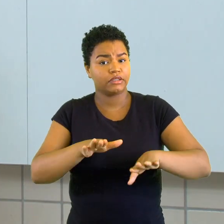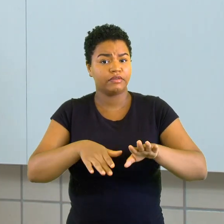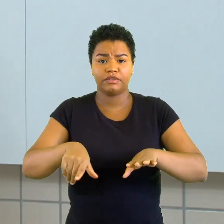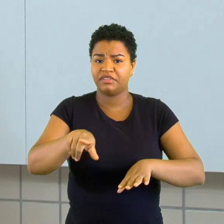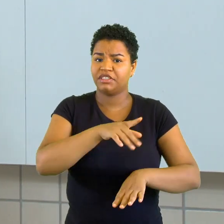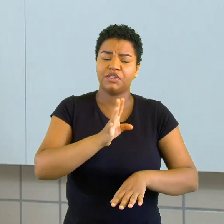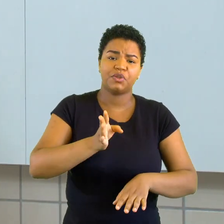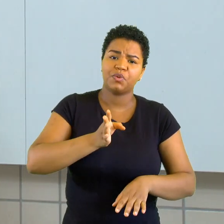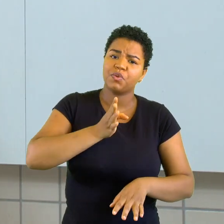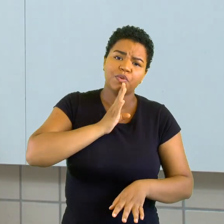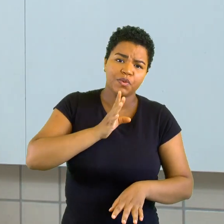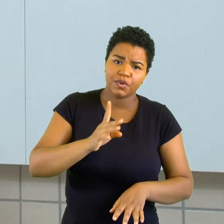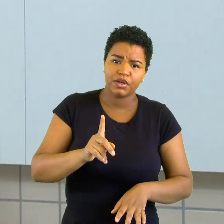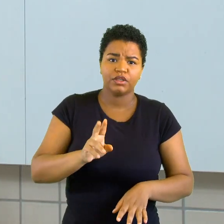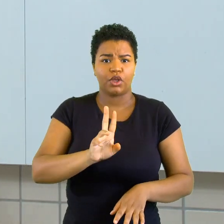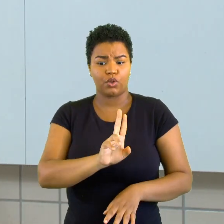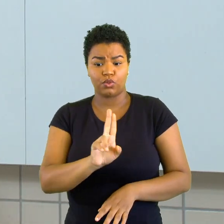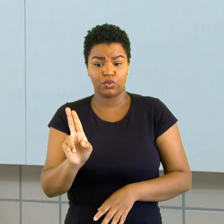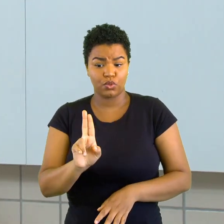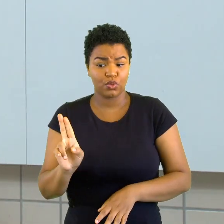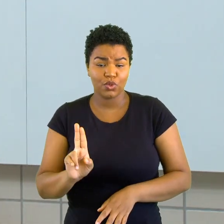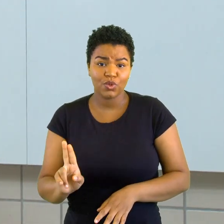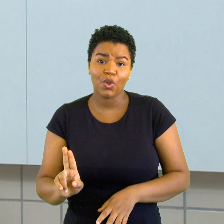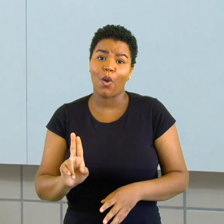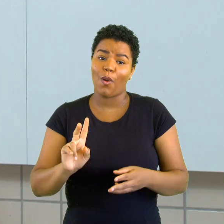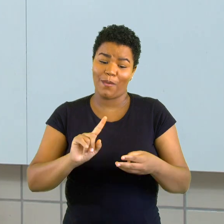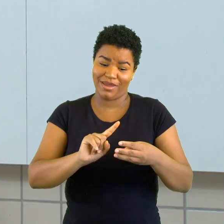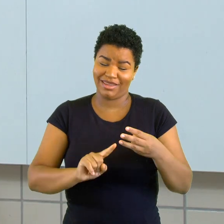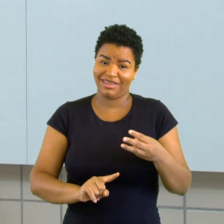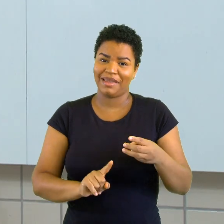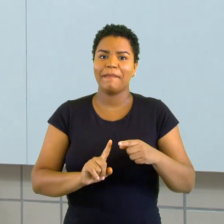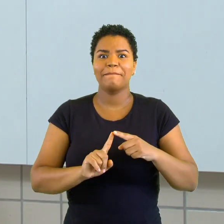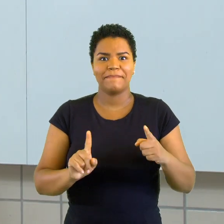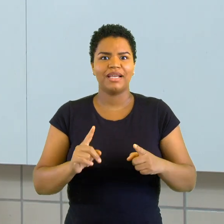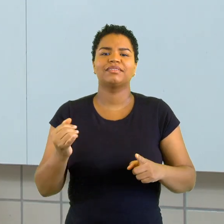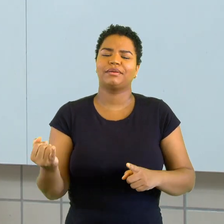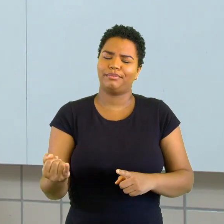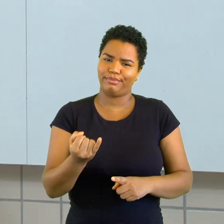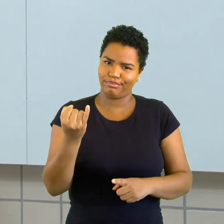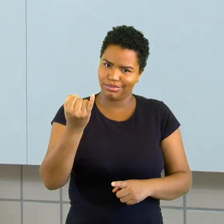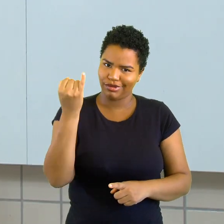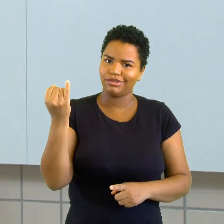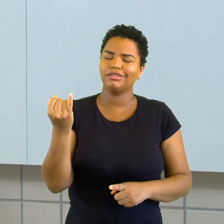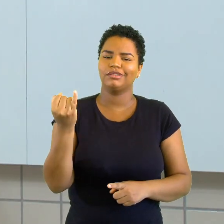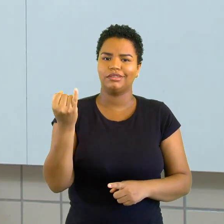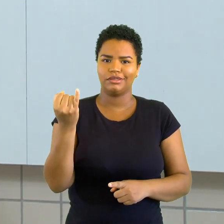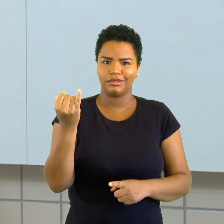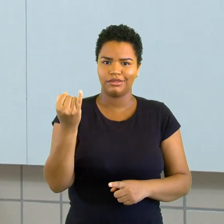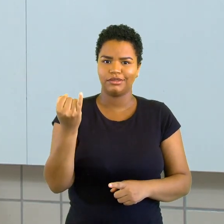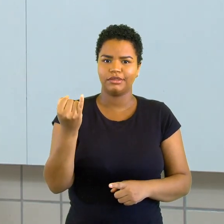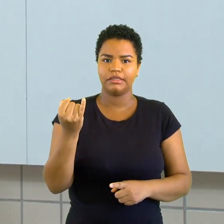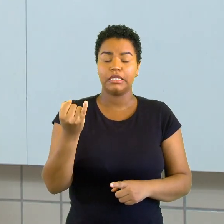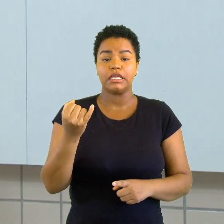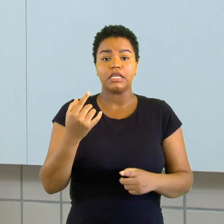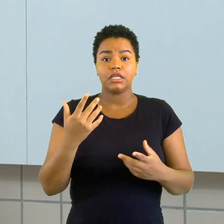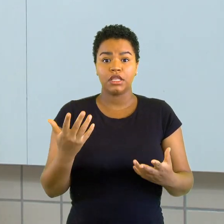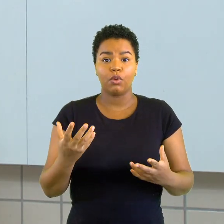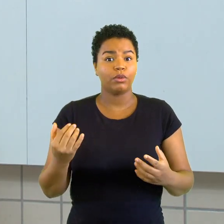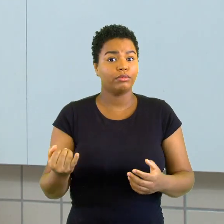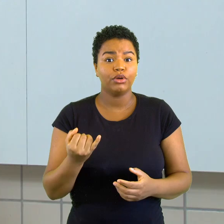conhecessem os nomes que são dados a elas, mas elas são muito importantes e o que é imprescindível é que